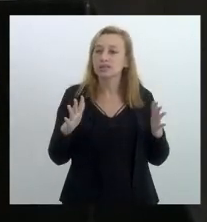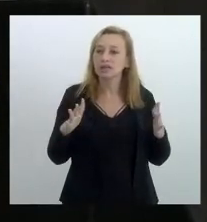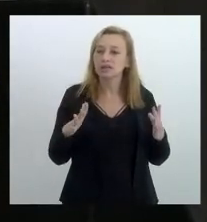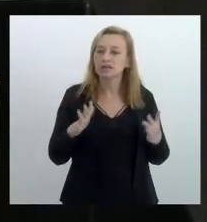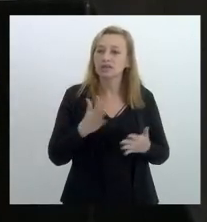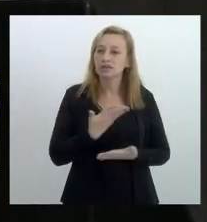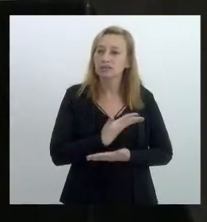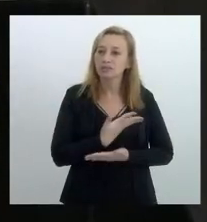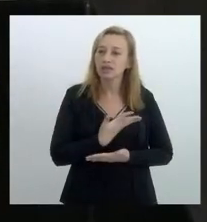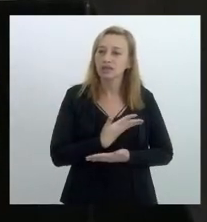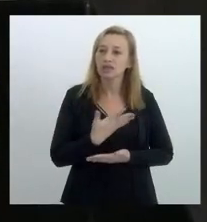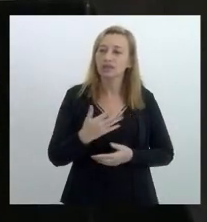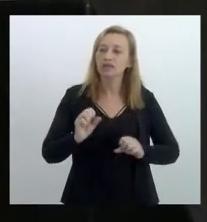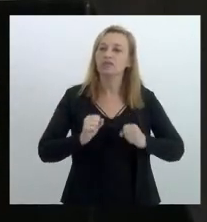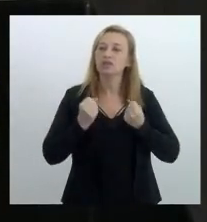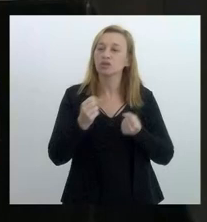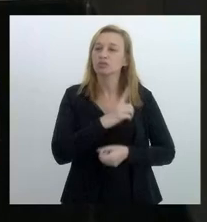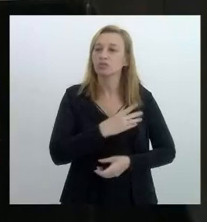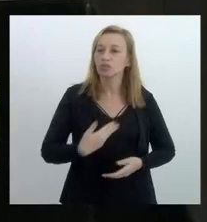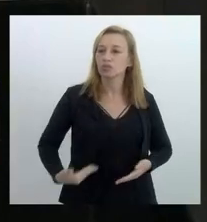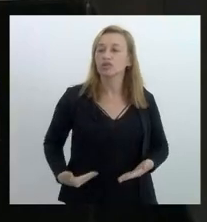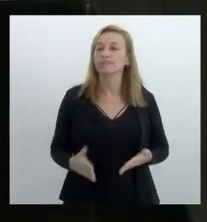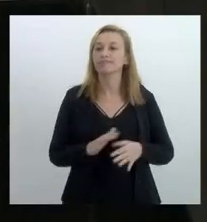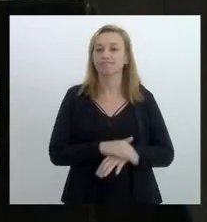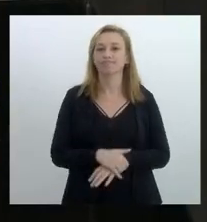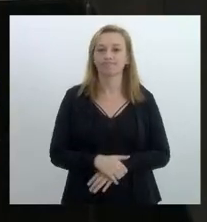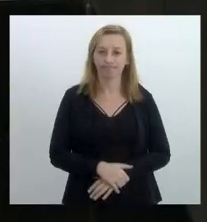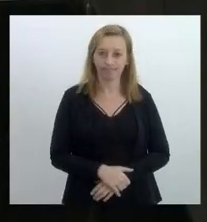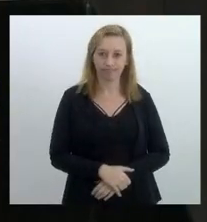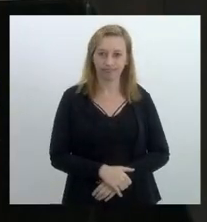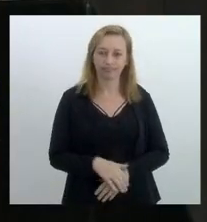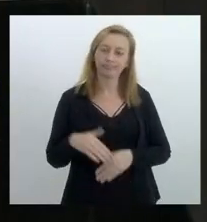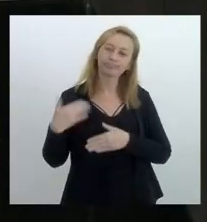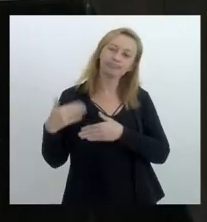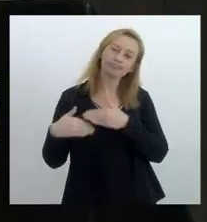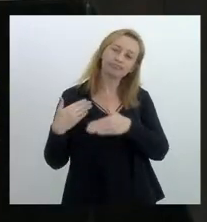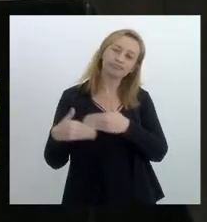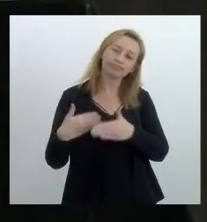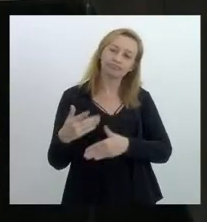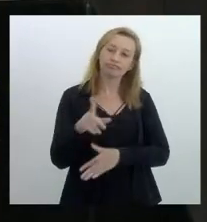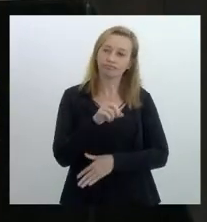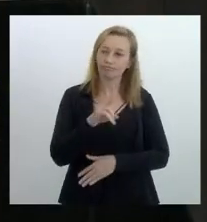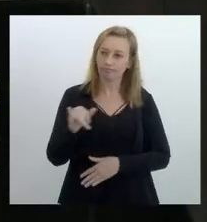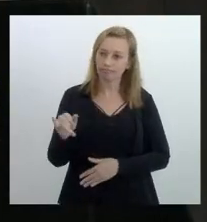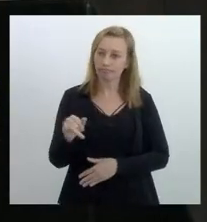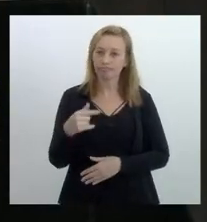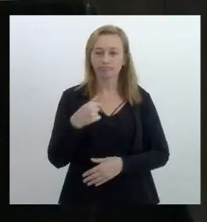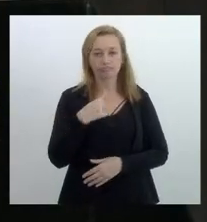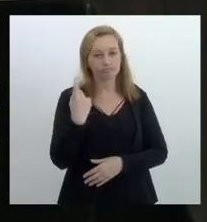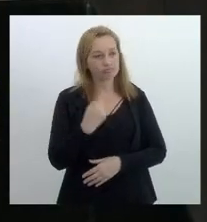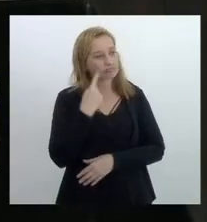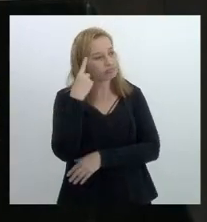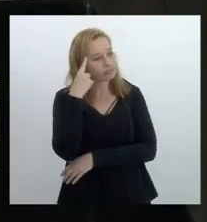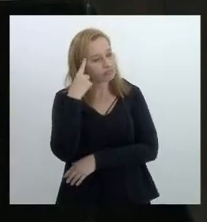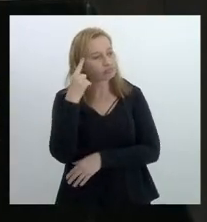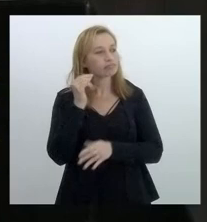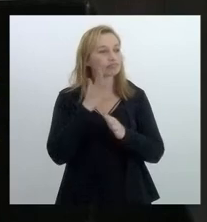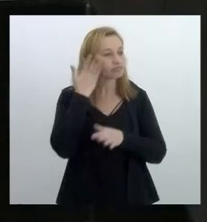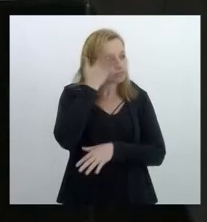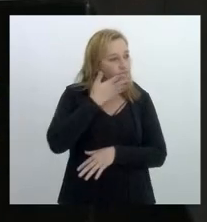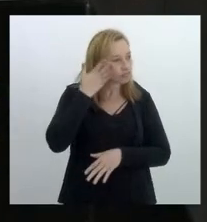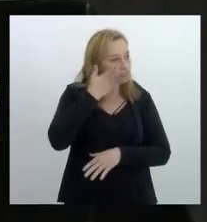nossa querida Defensoria Pública. Ao longo desses dias em que estamos aqui refletindo sobre as